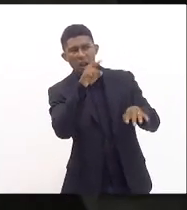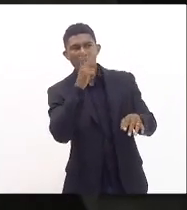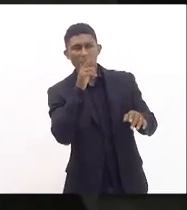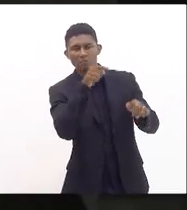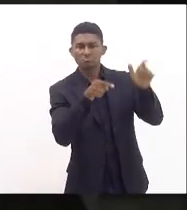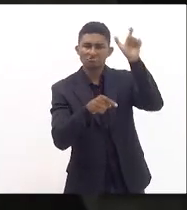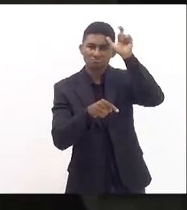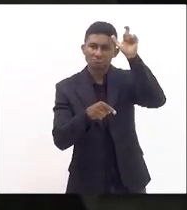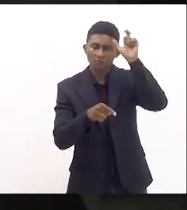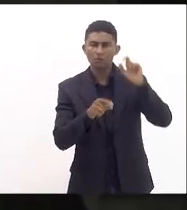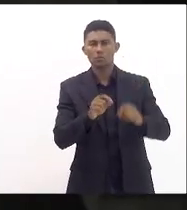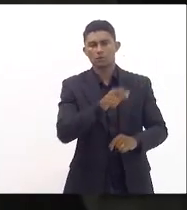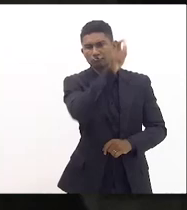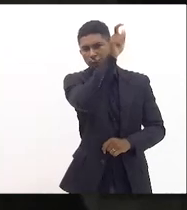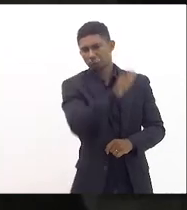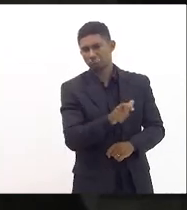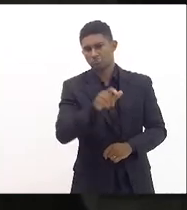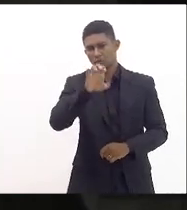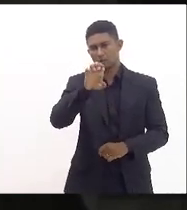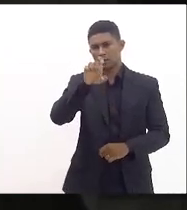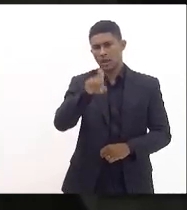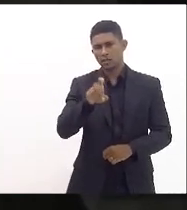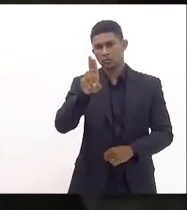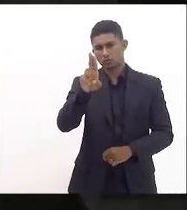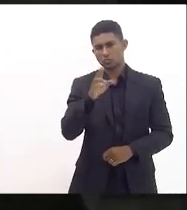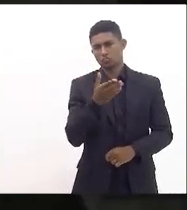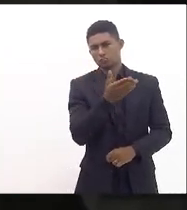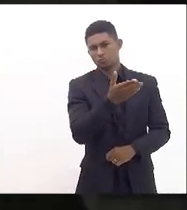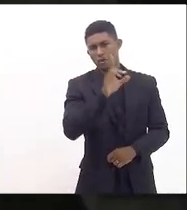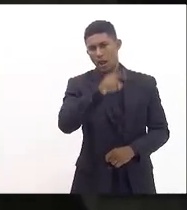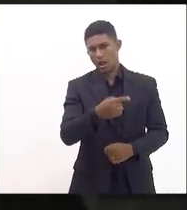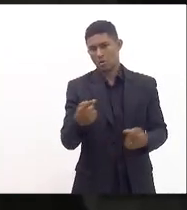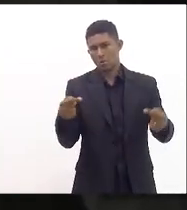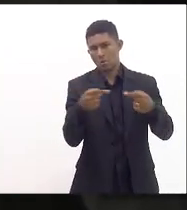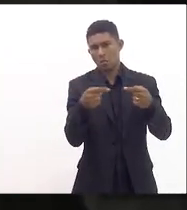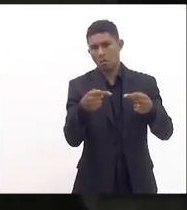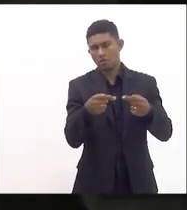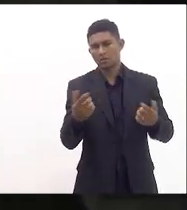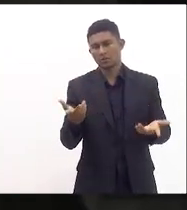a Exu, que é um personagem central da mitologia